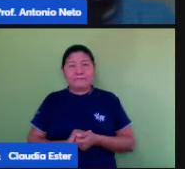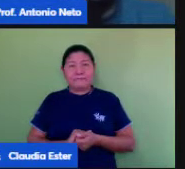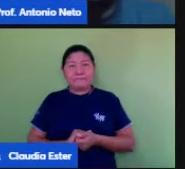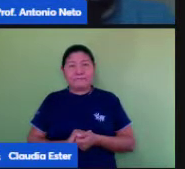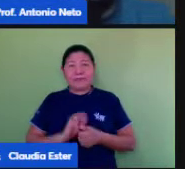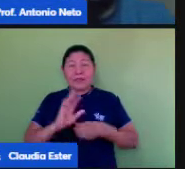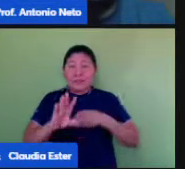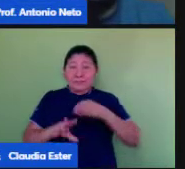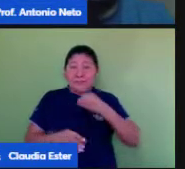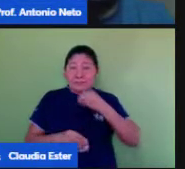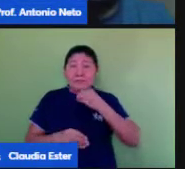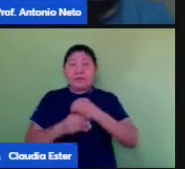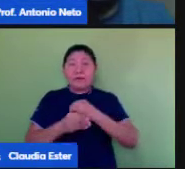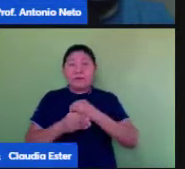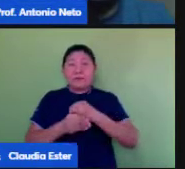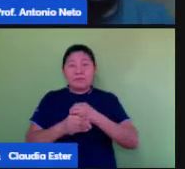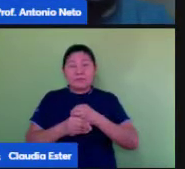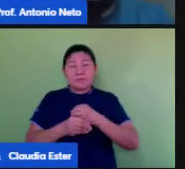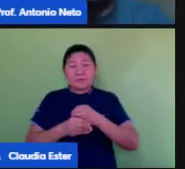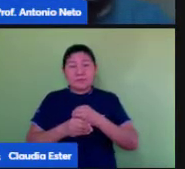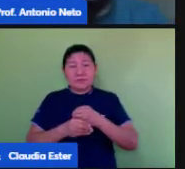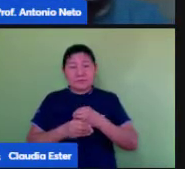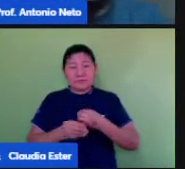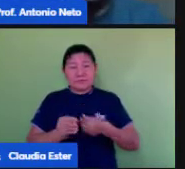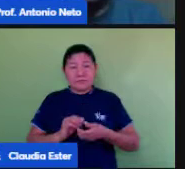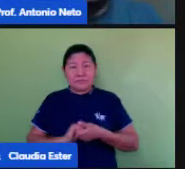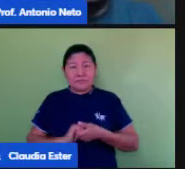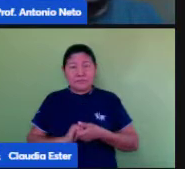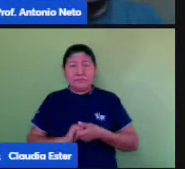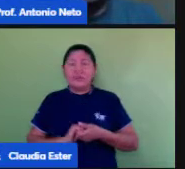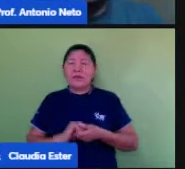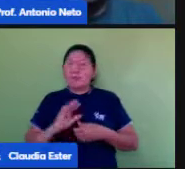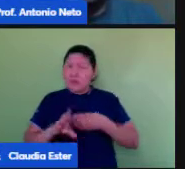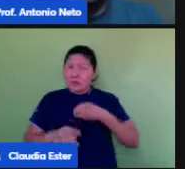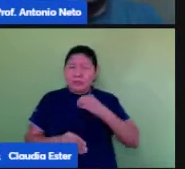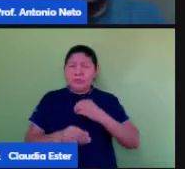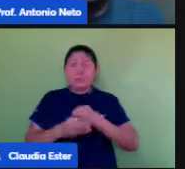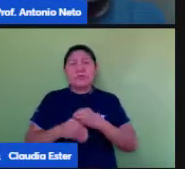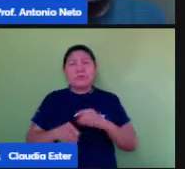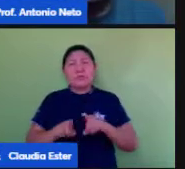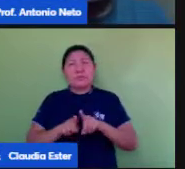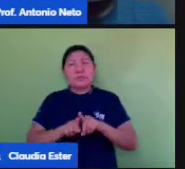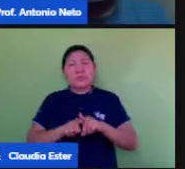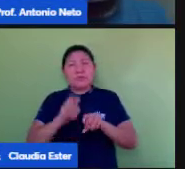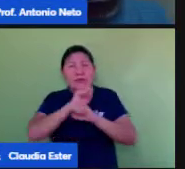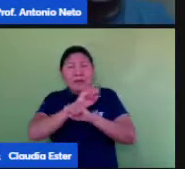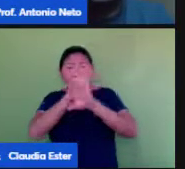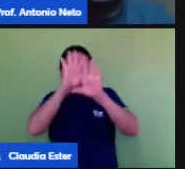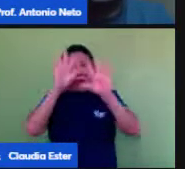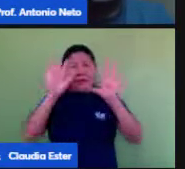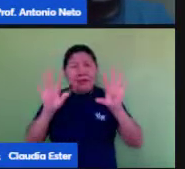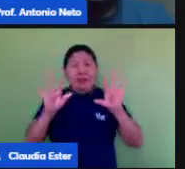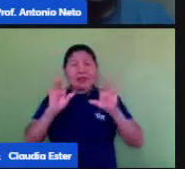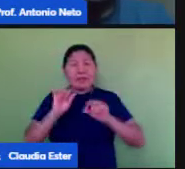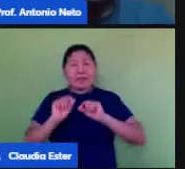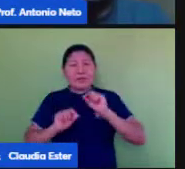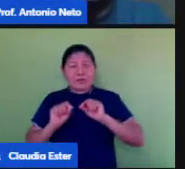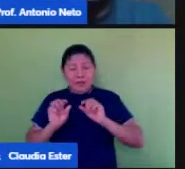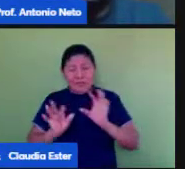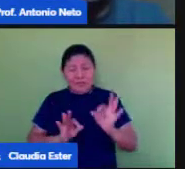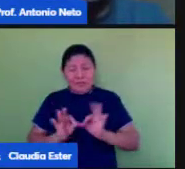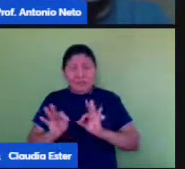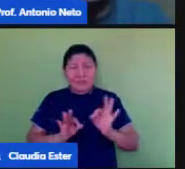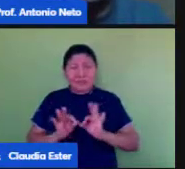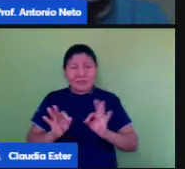complementar um pouquinho, Gil, por favor? Sim. Só para a gente entender a organização